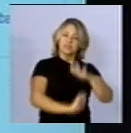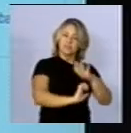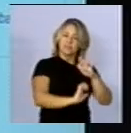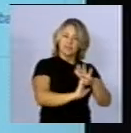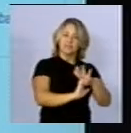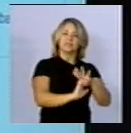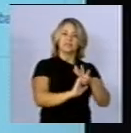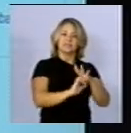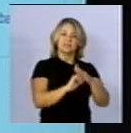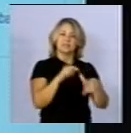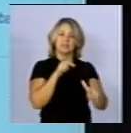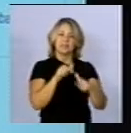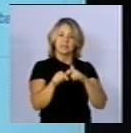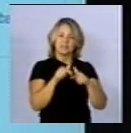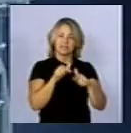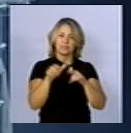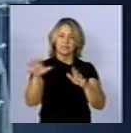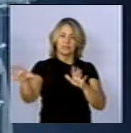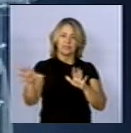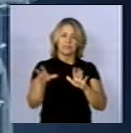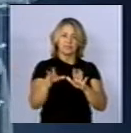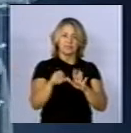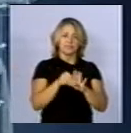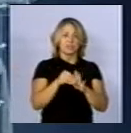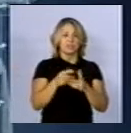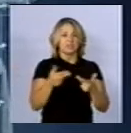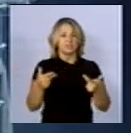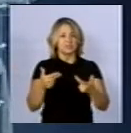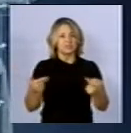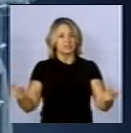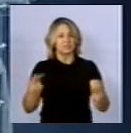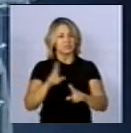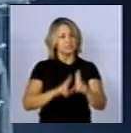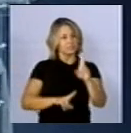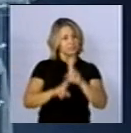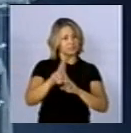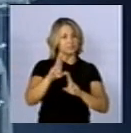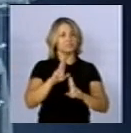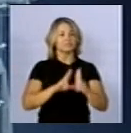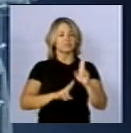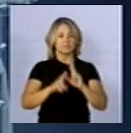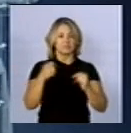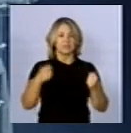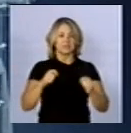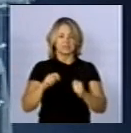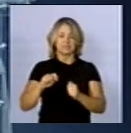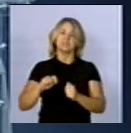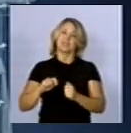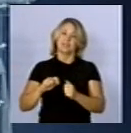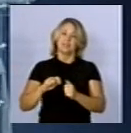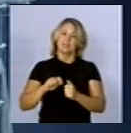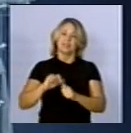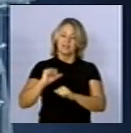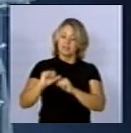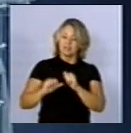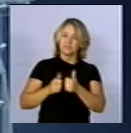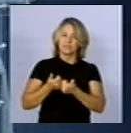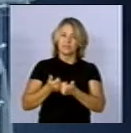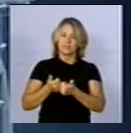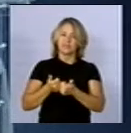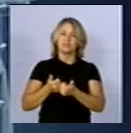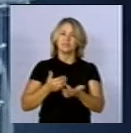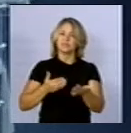regime de concessão e assim os eventuais custos de adequação tem necessariamente que ser submetidos ao poder concedente com